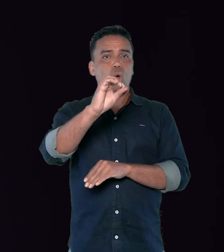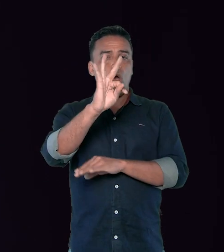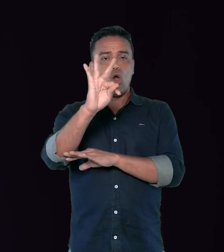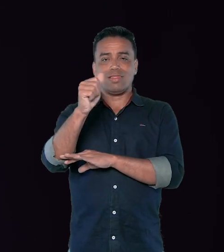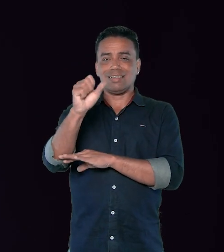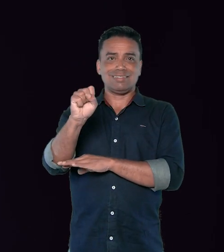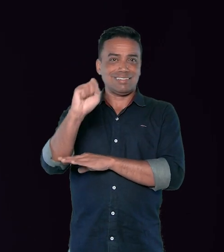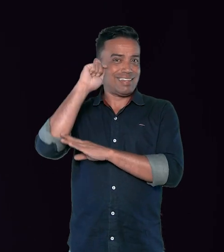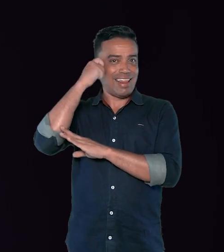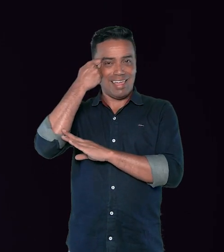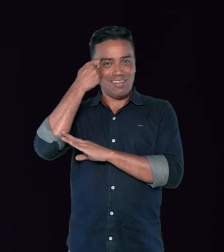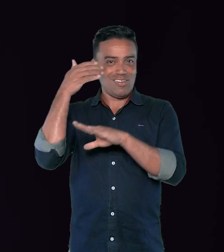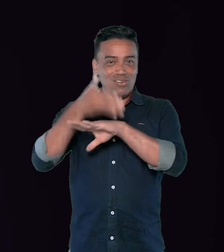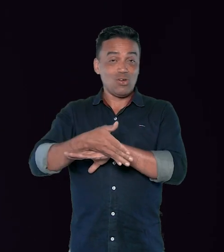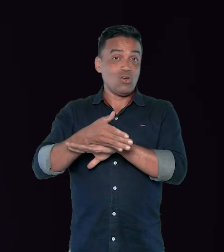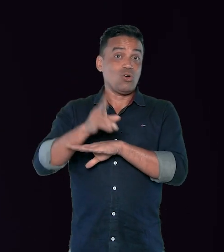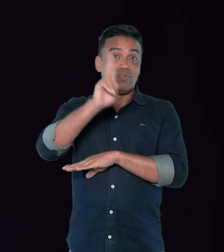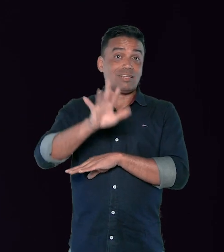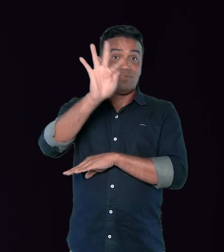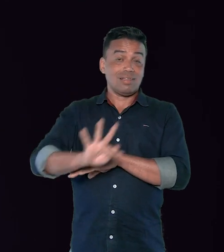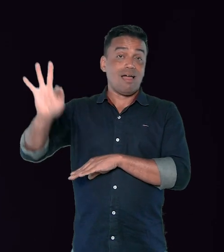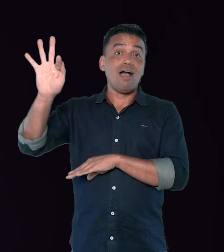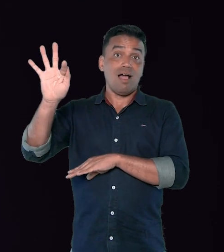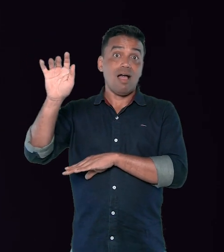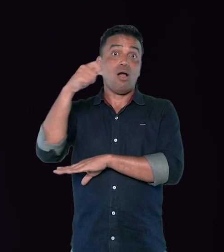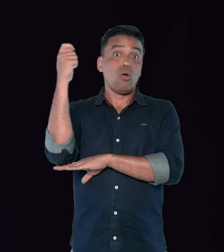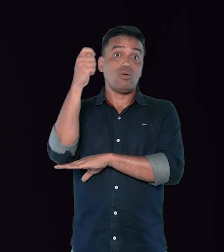de cotistas da Universidade Federal do Rio Grande do Sul.